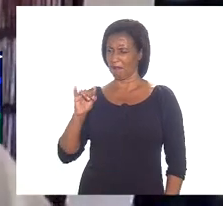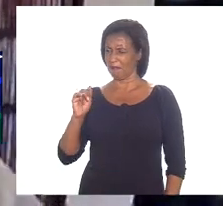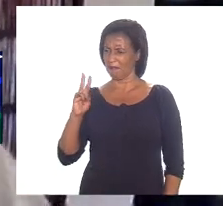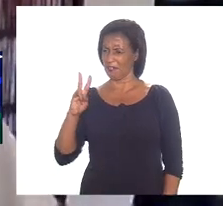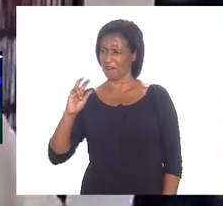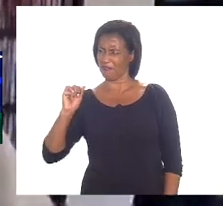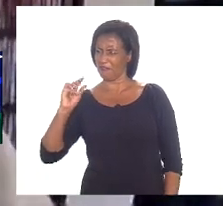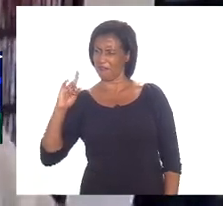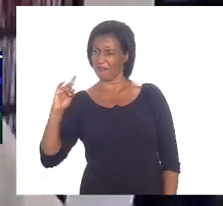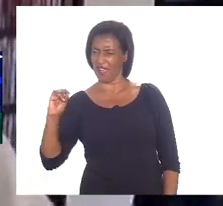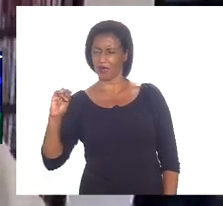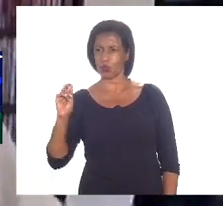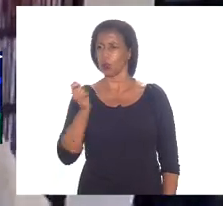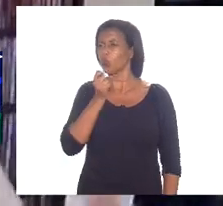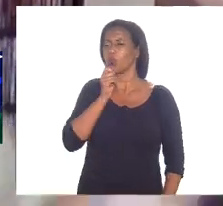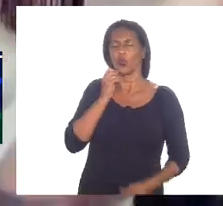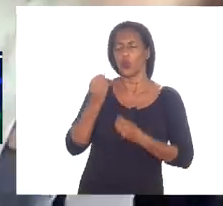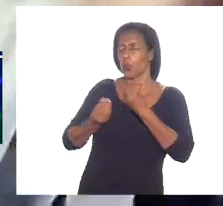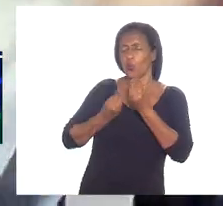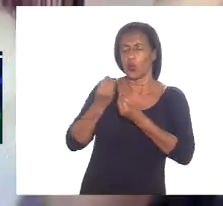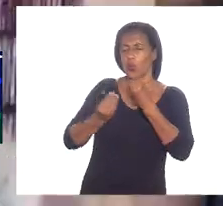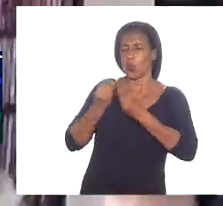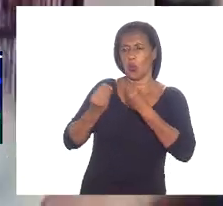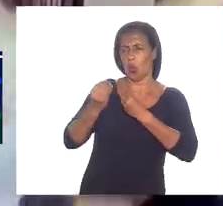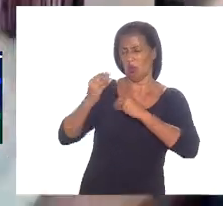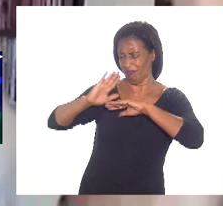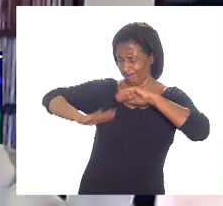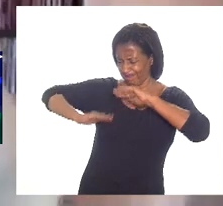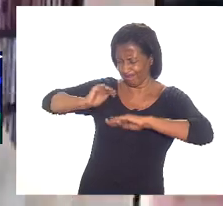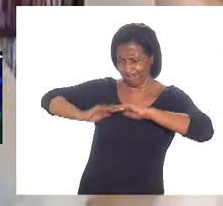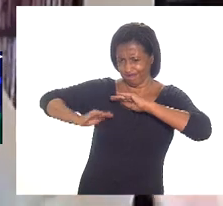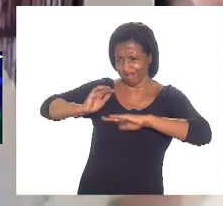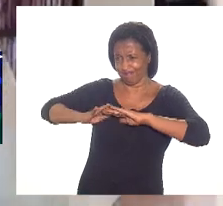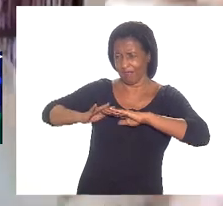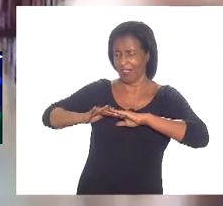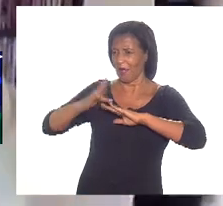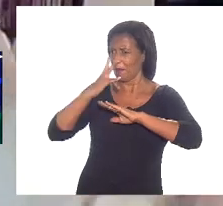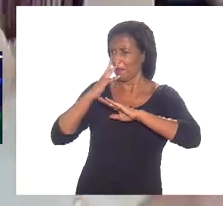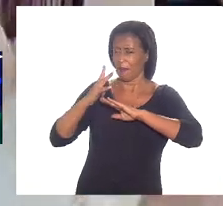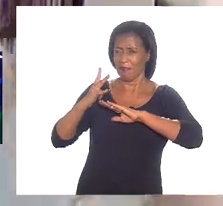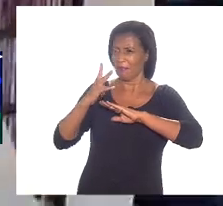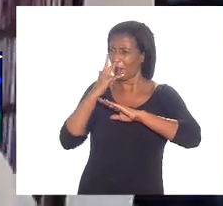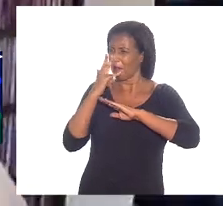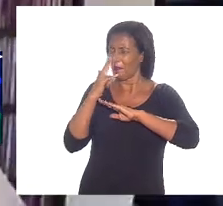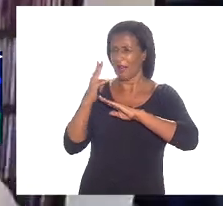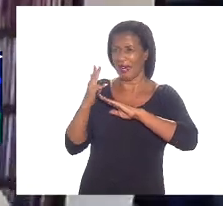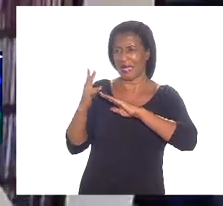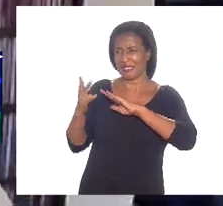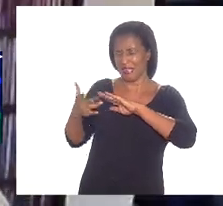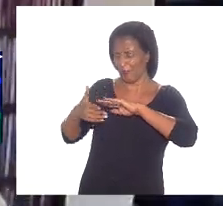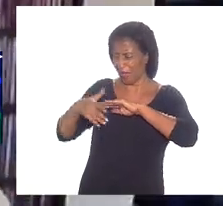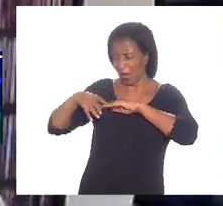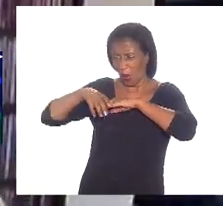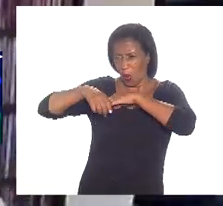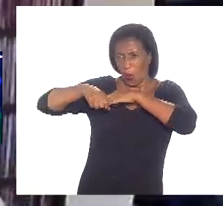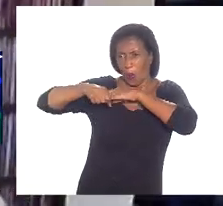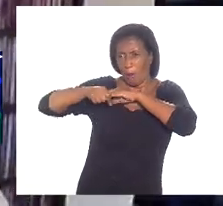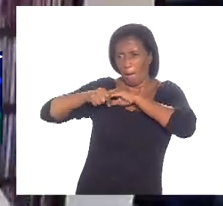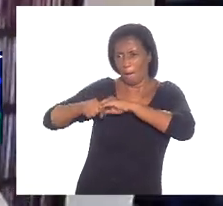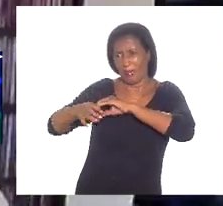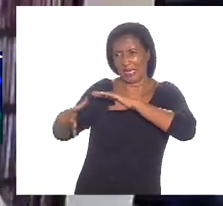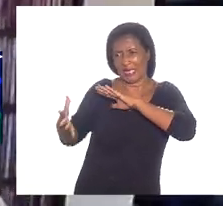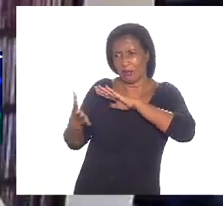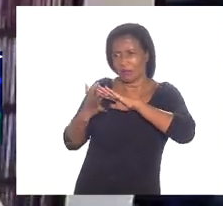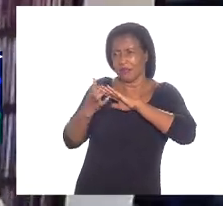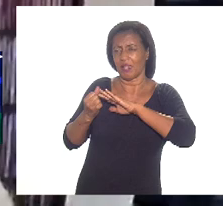não tem como Peter com ela tem competência quando ela fica agarrada na sexta do Estado a isso é que